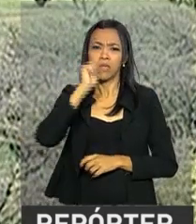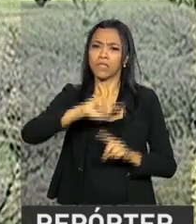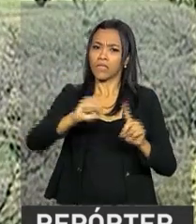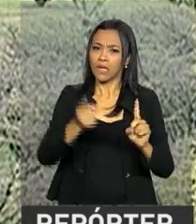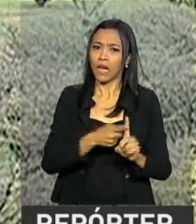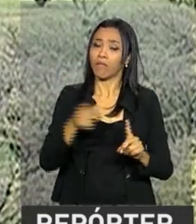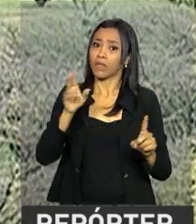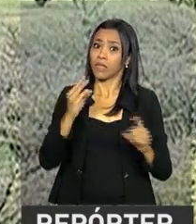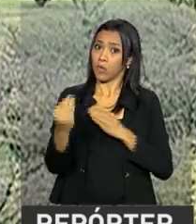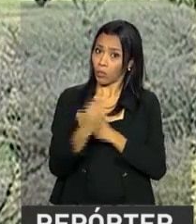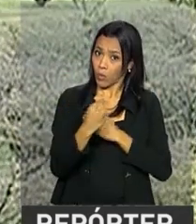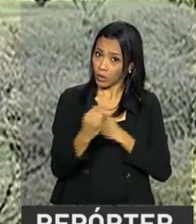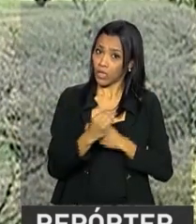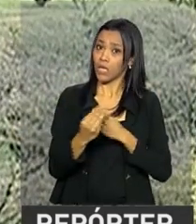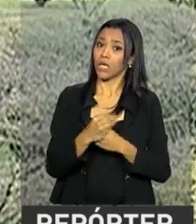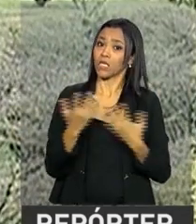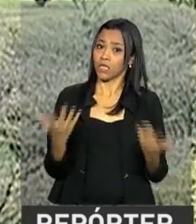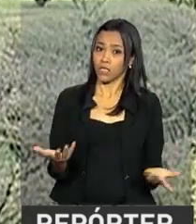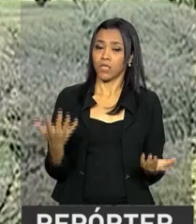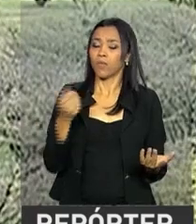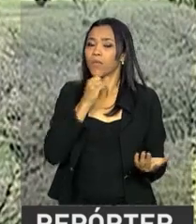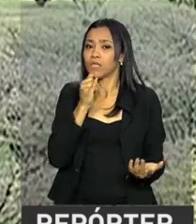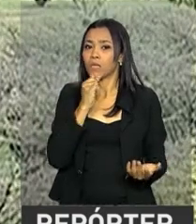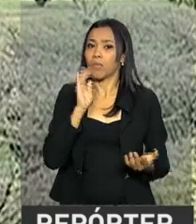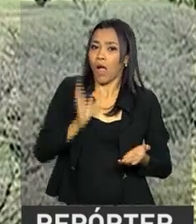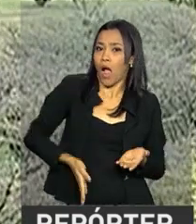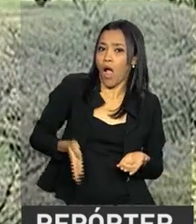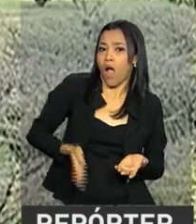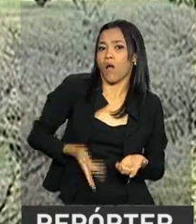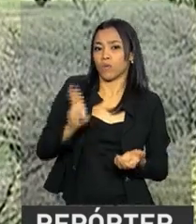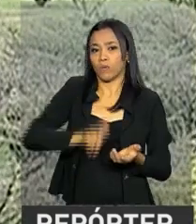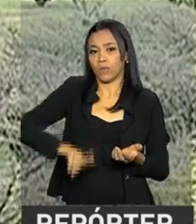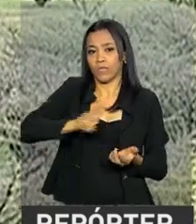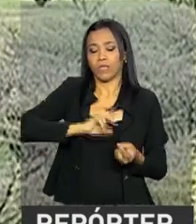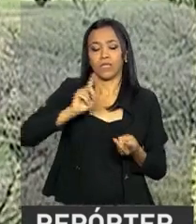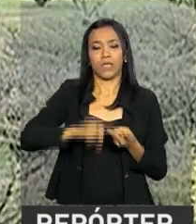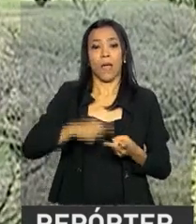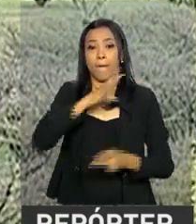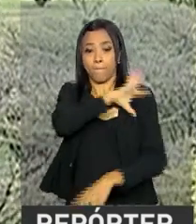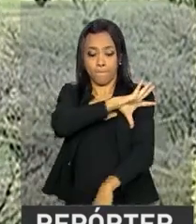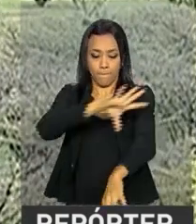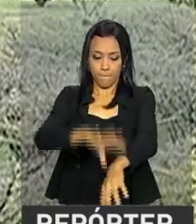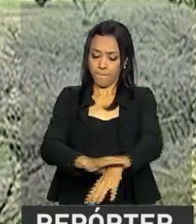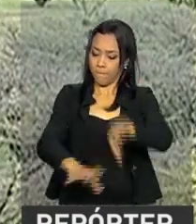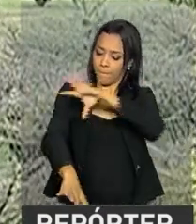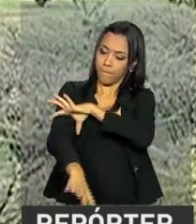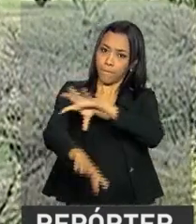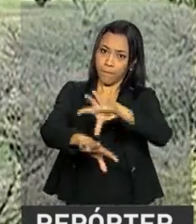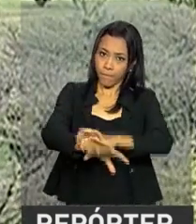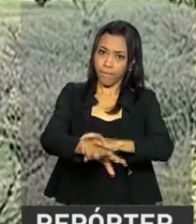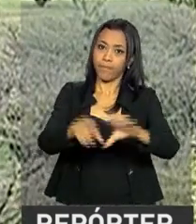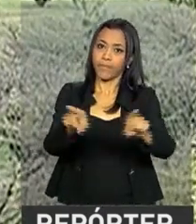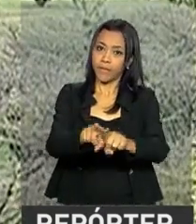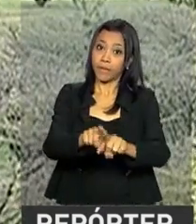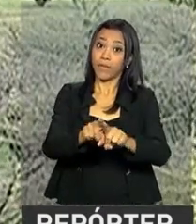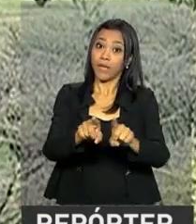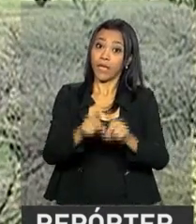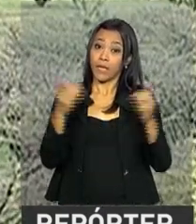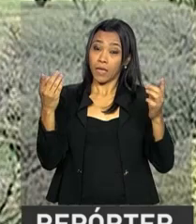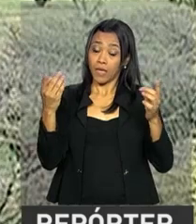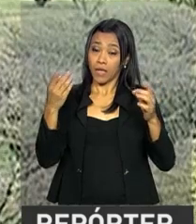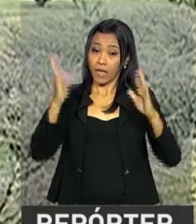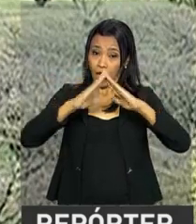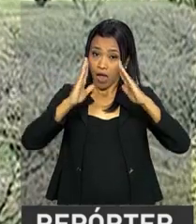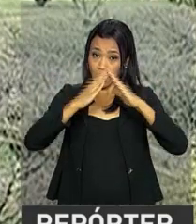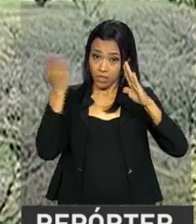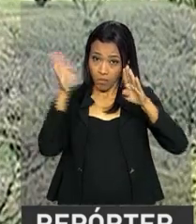de prevenção, como usar calças e mangas de blusas com mangas compridas e portas e manter